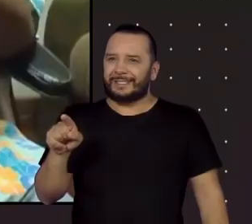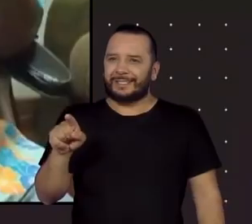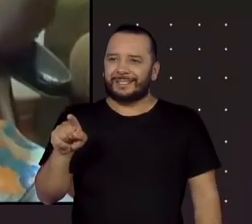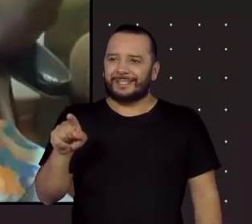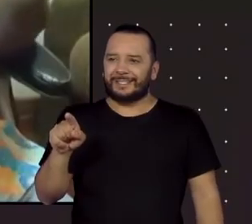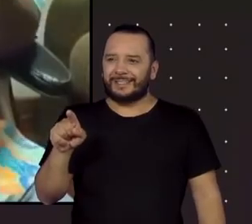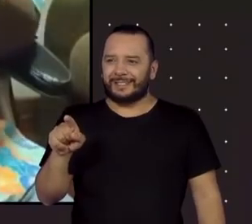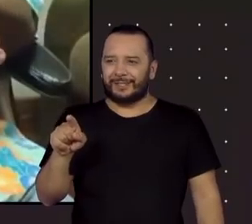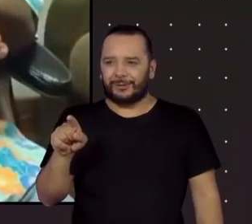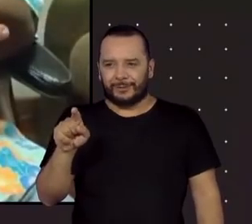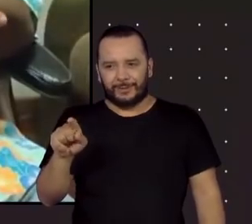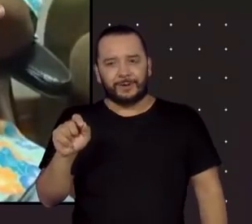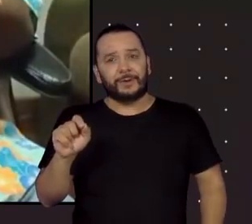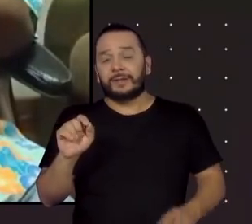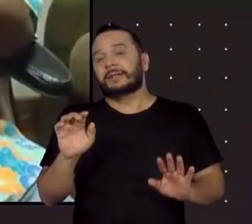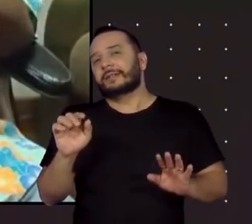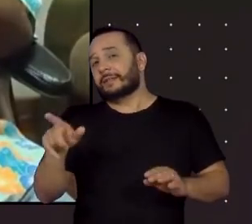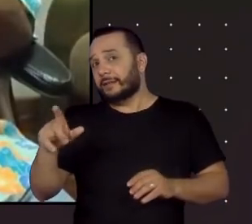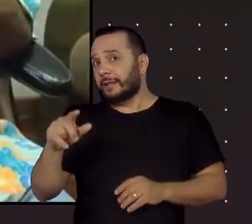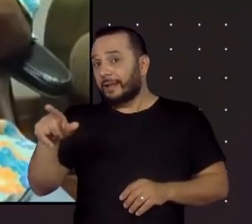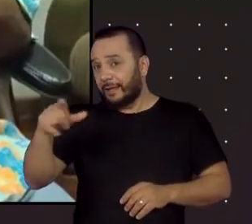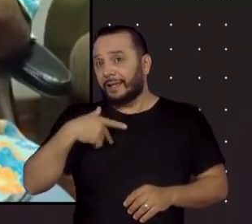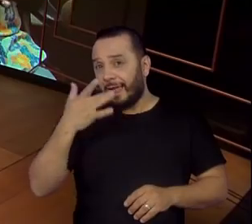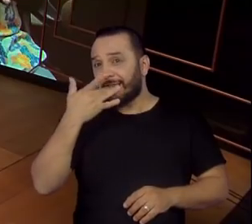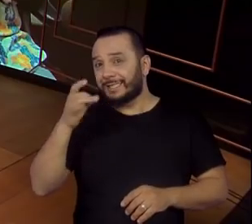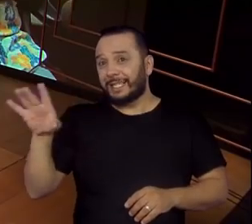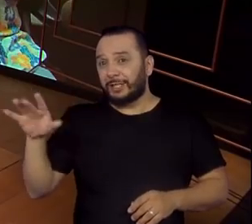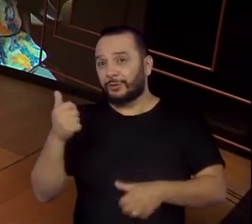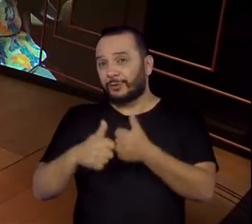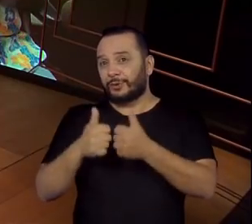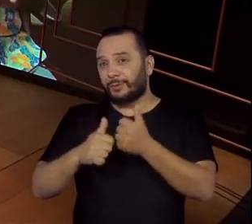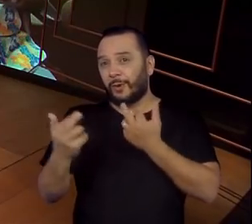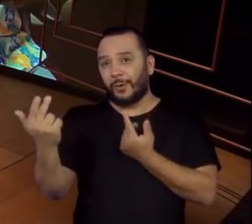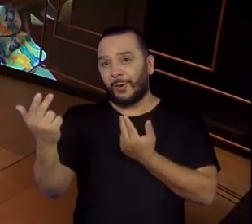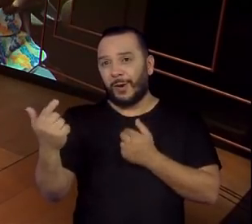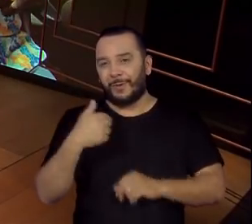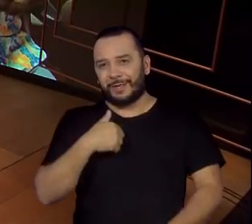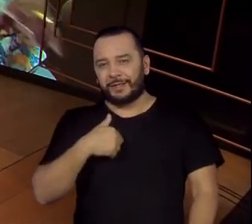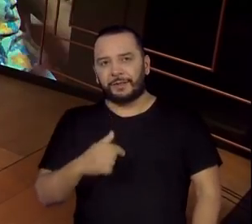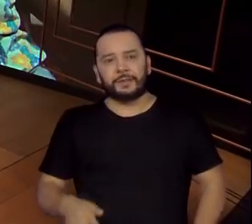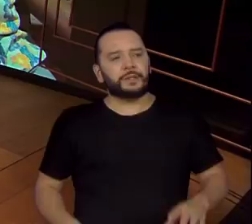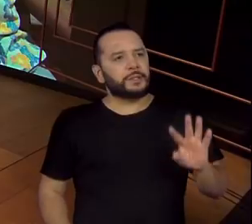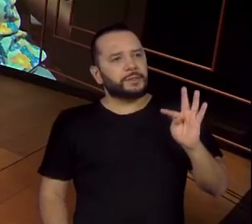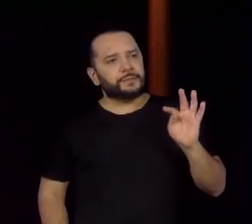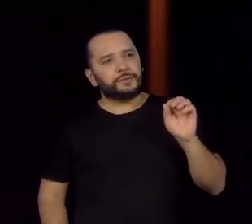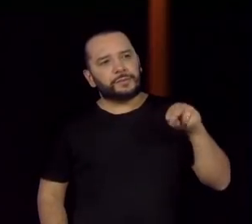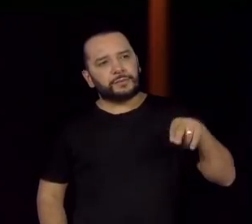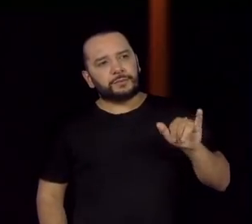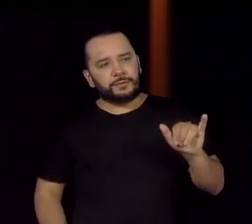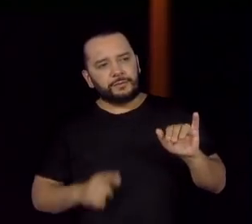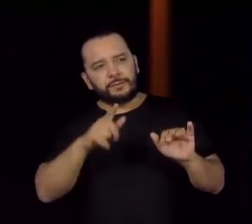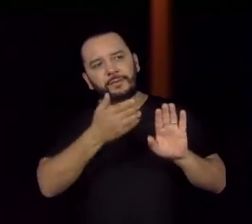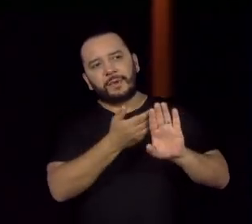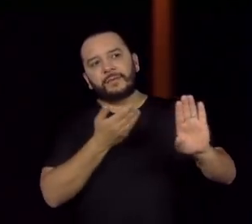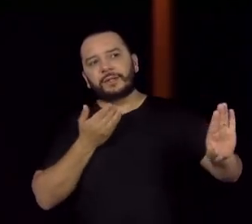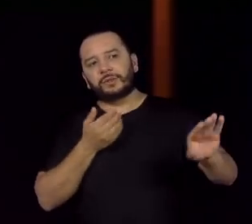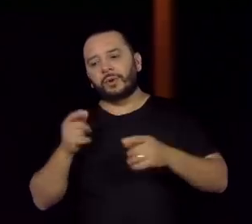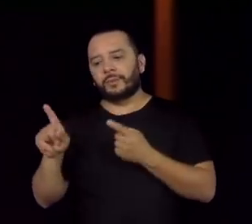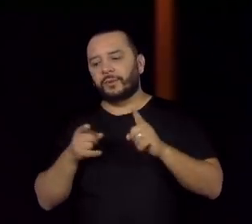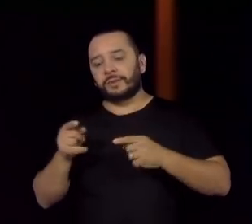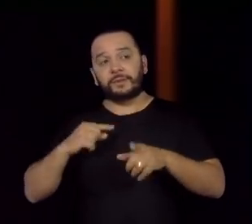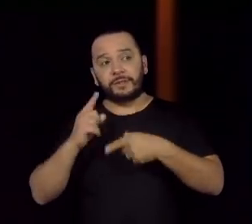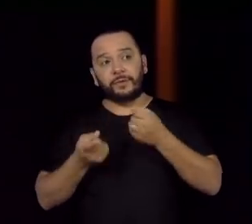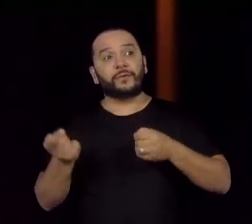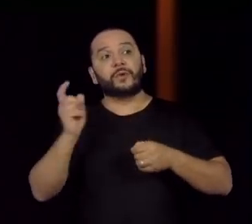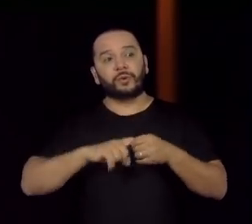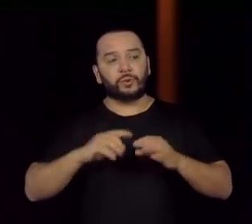E tem uma vantagem, é santista igual eu. Tony, depois de um tempo meio que afastado da música, você voltou a se apresentar em